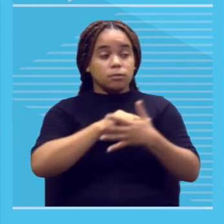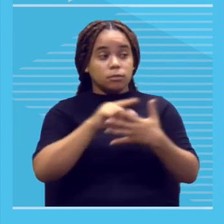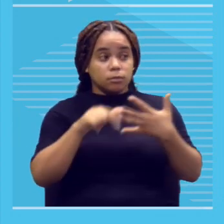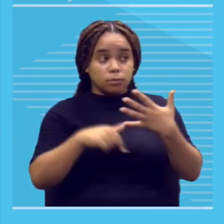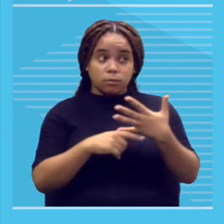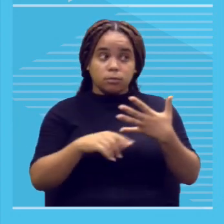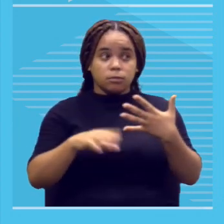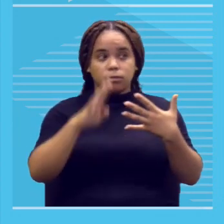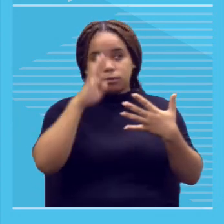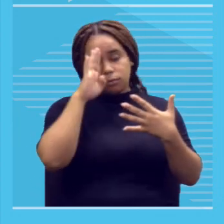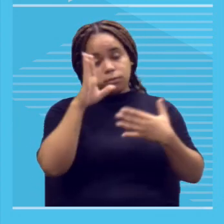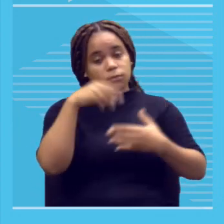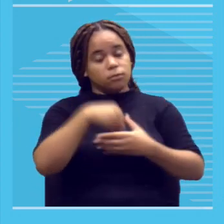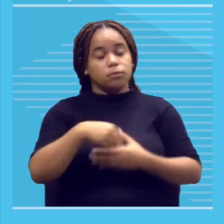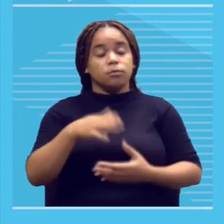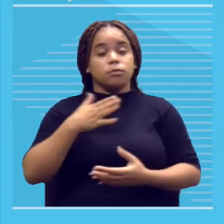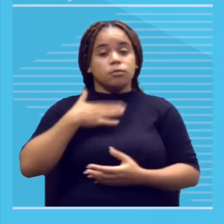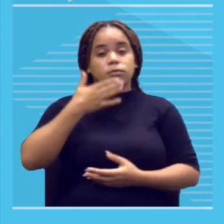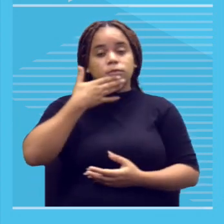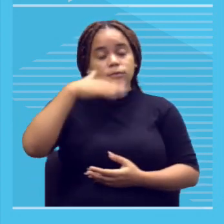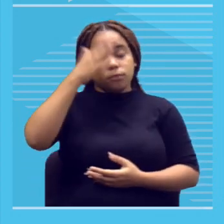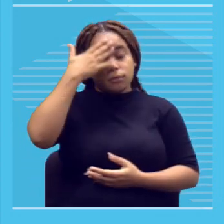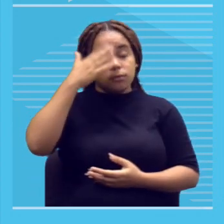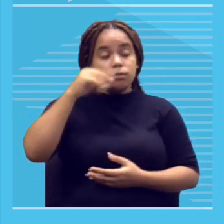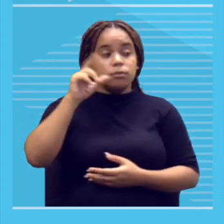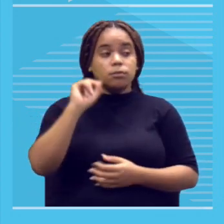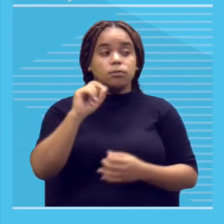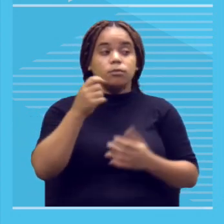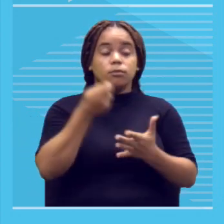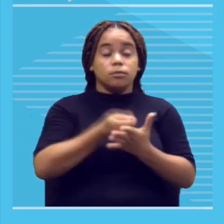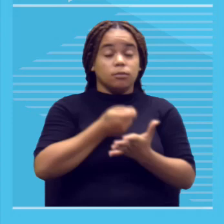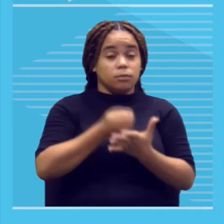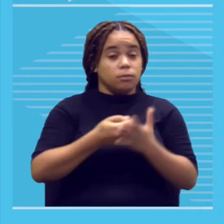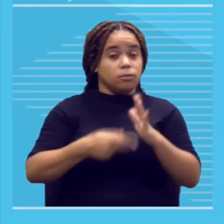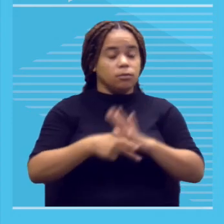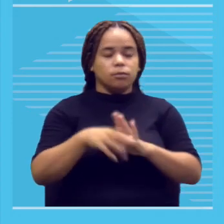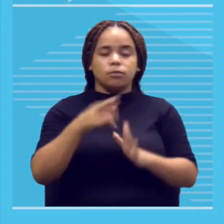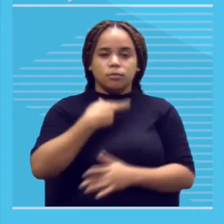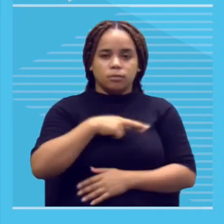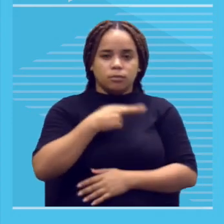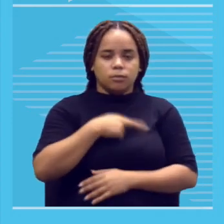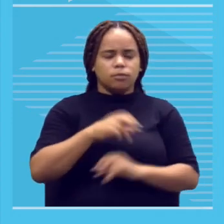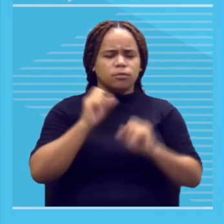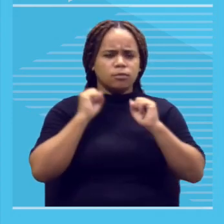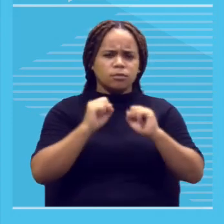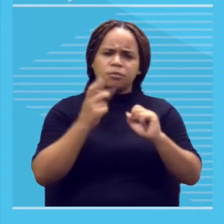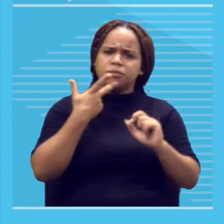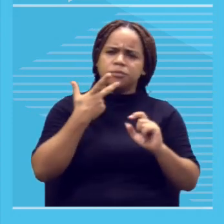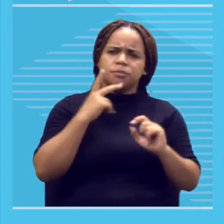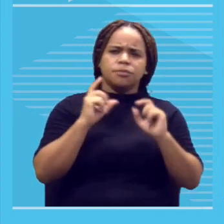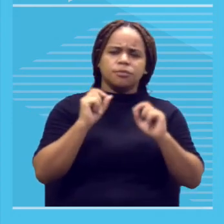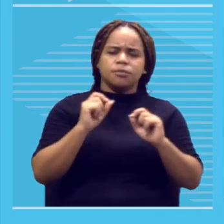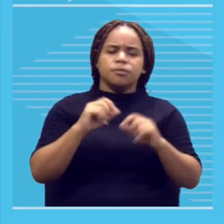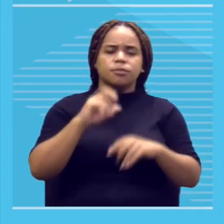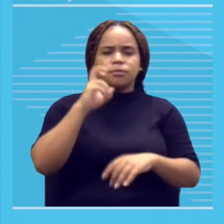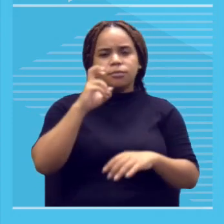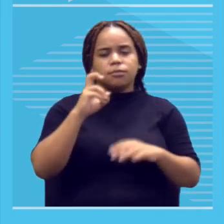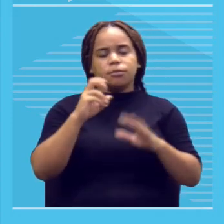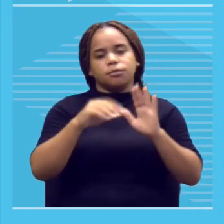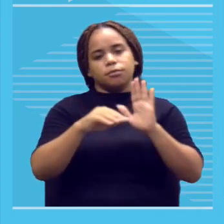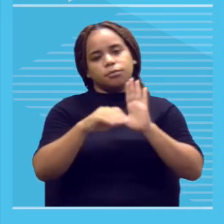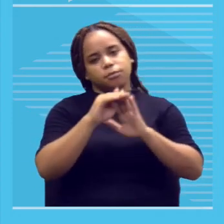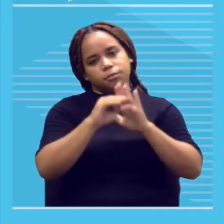do islamismo as cinco obrigações religiosas podemos dizer os cinco mandamentos